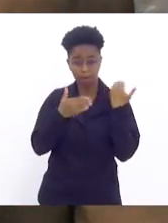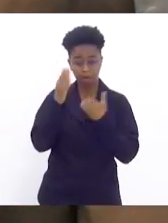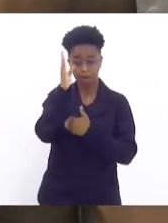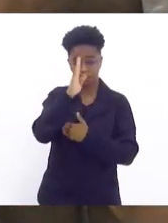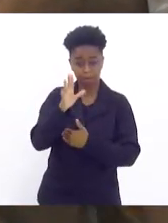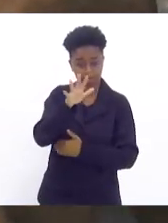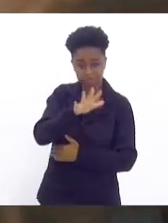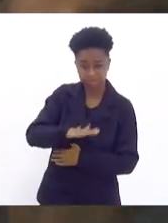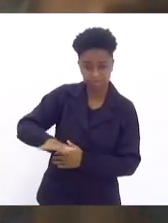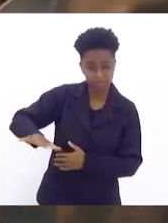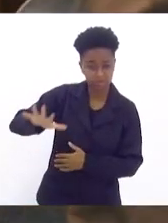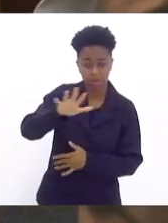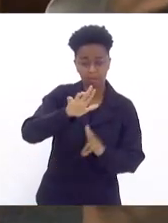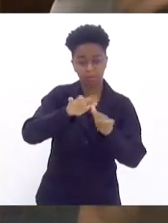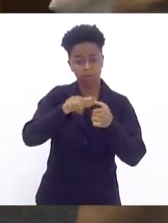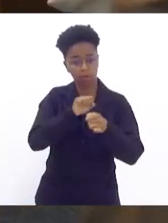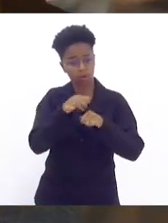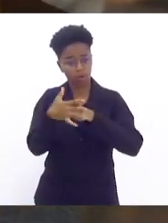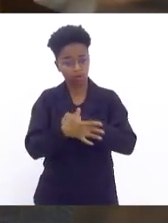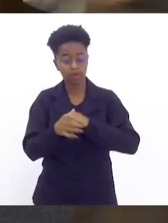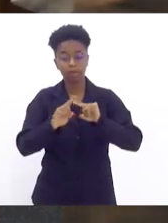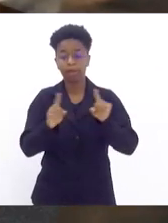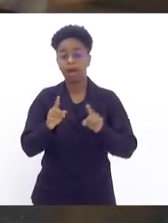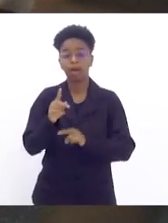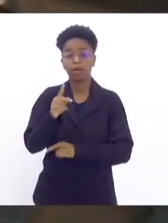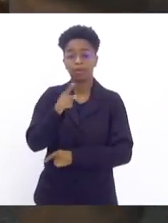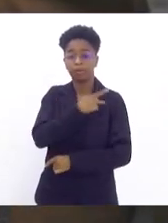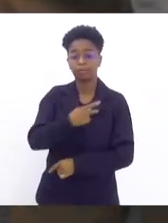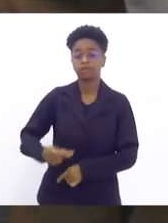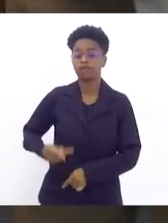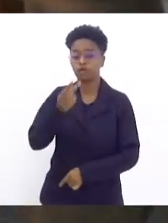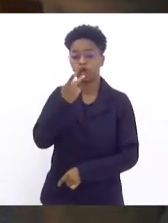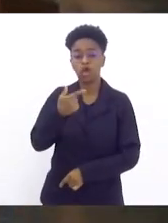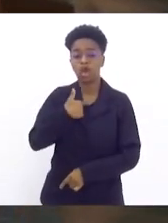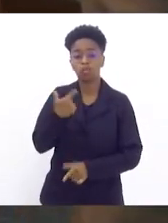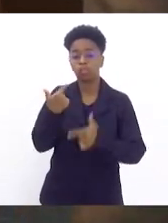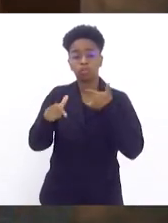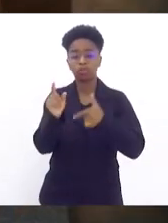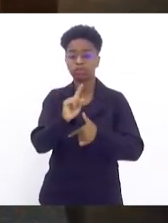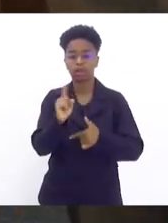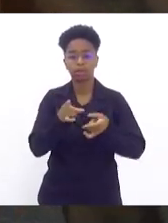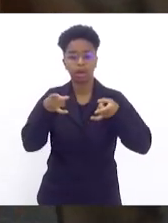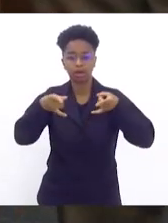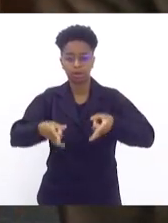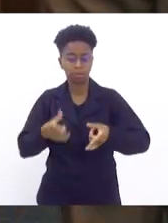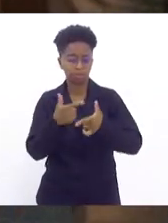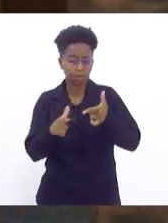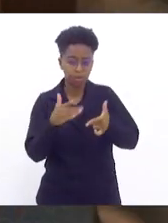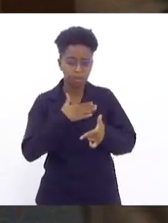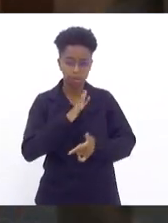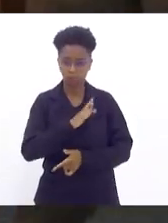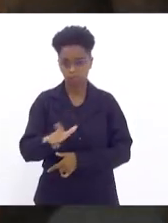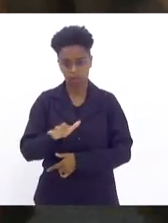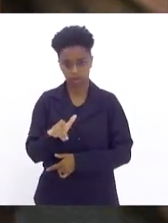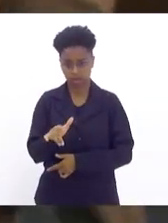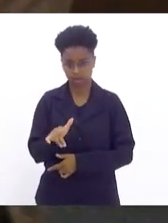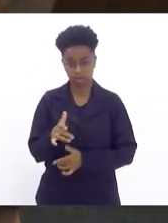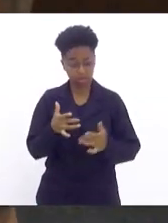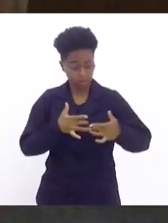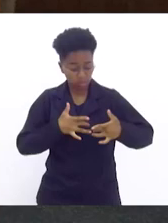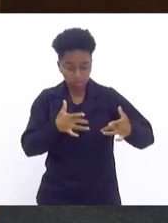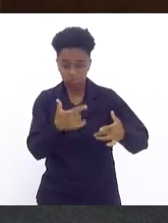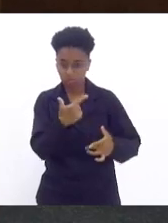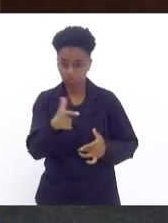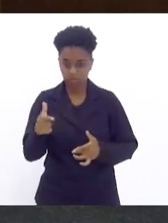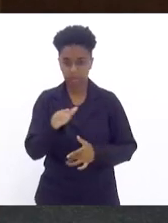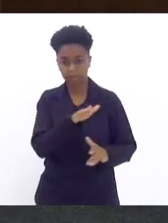covid e o presidente disse não sou coveiro não é problema meu não se compadecendo da